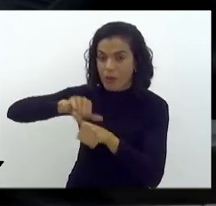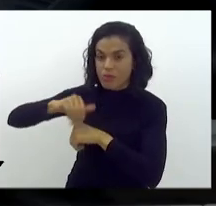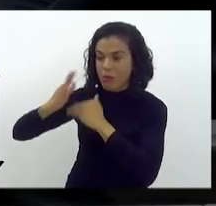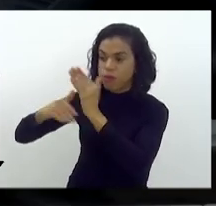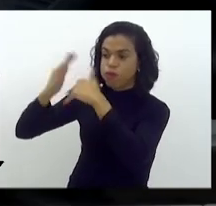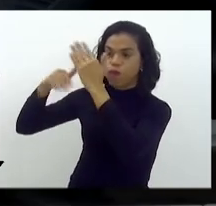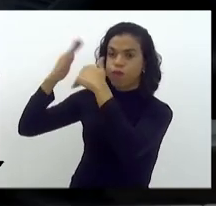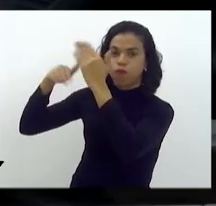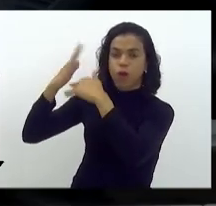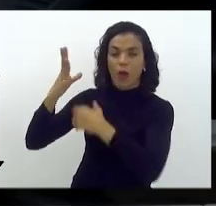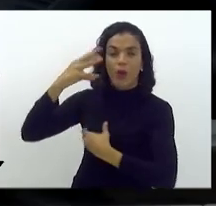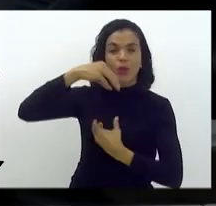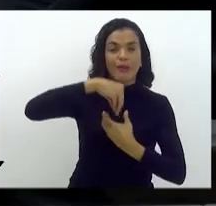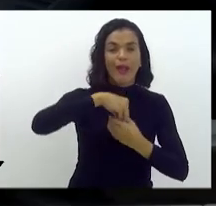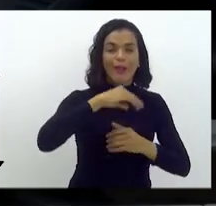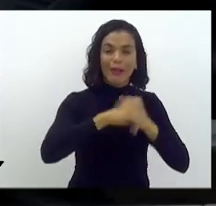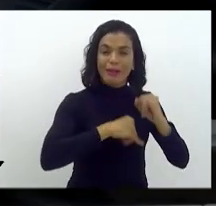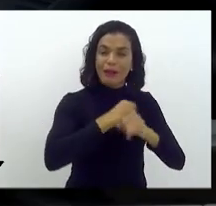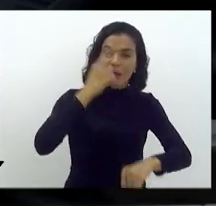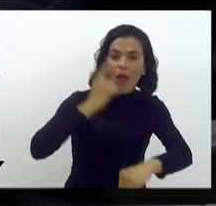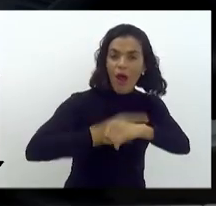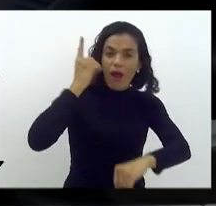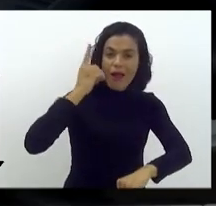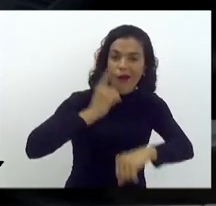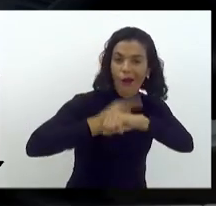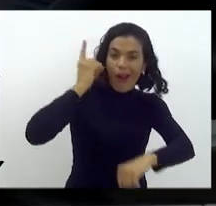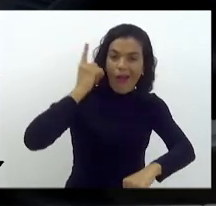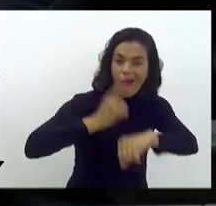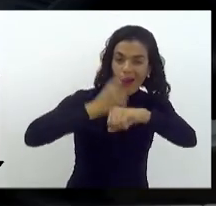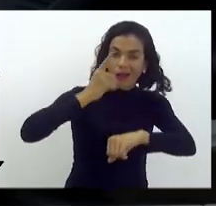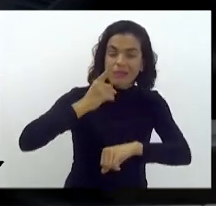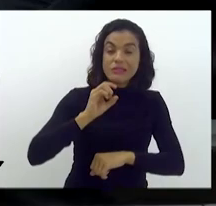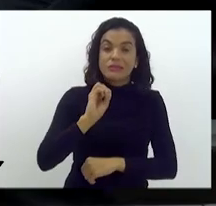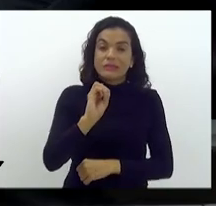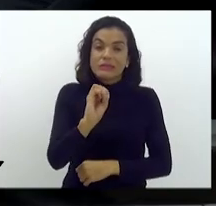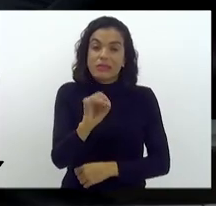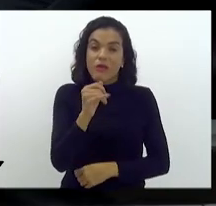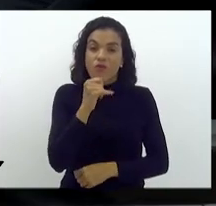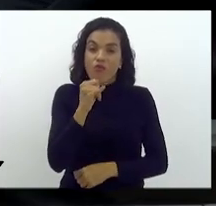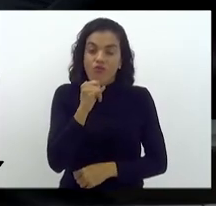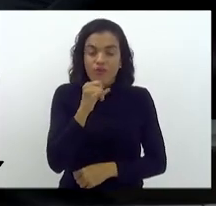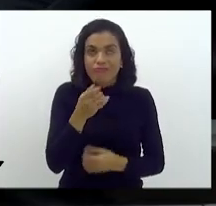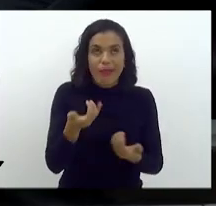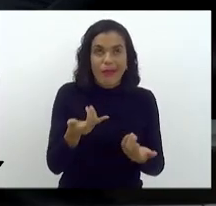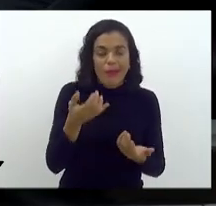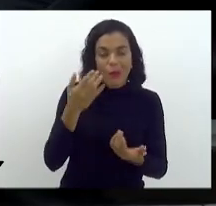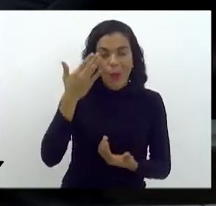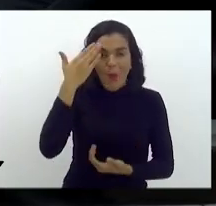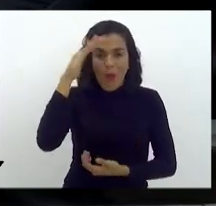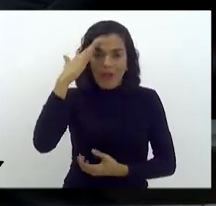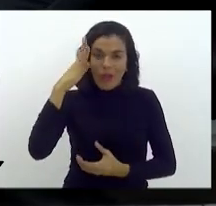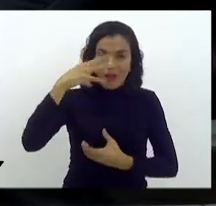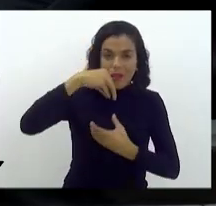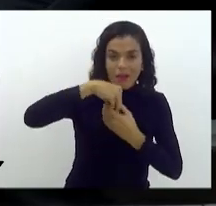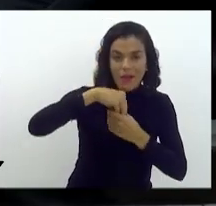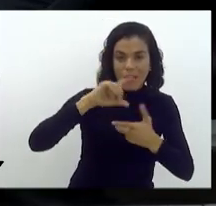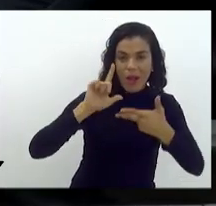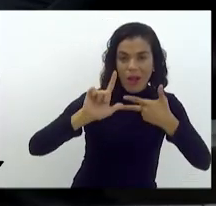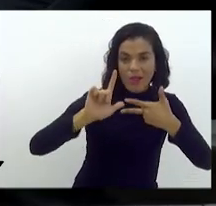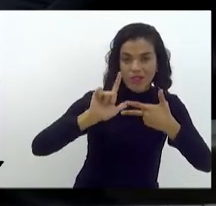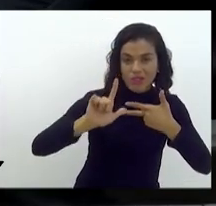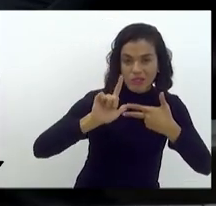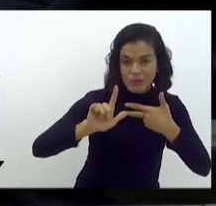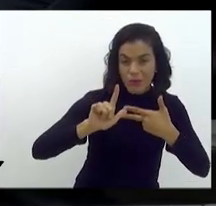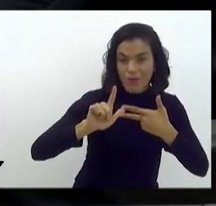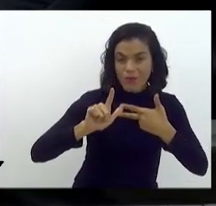ela tudo nela é instantâneo se não houver esse entendimento levado para legislação se legislação não der